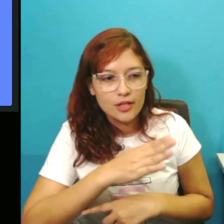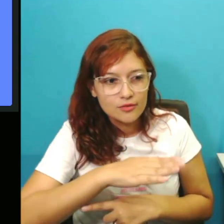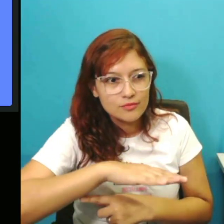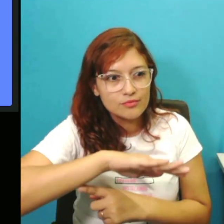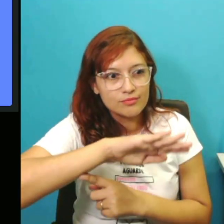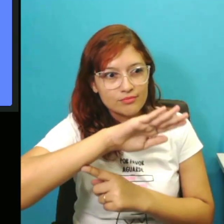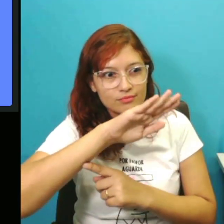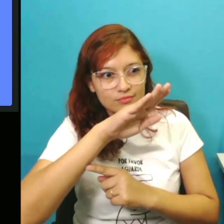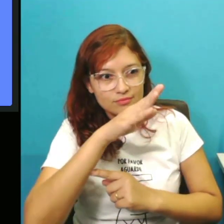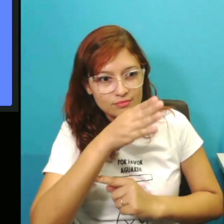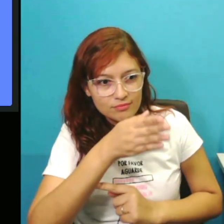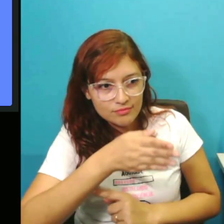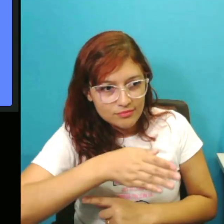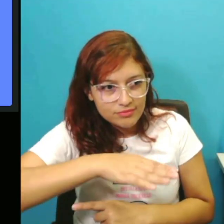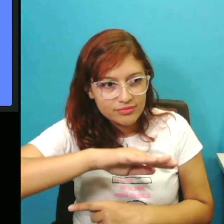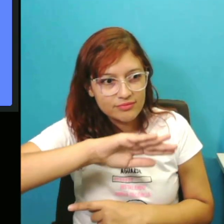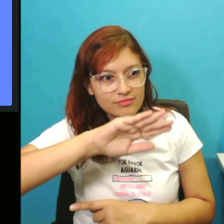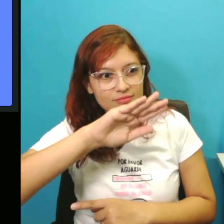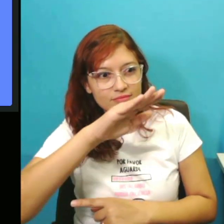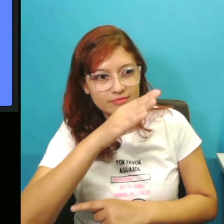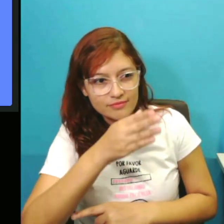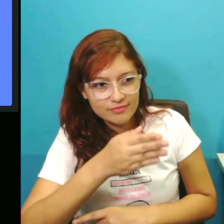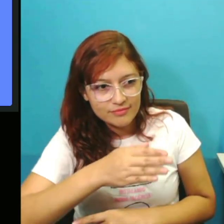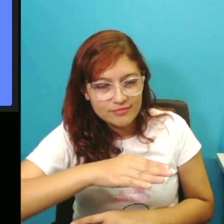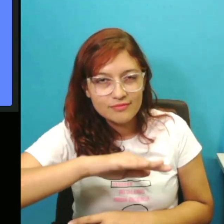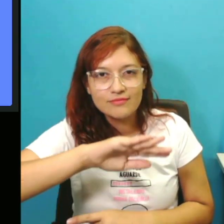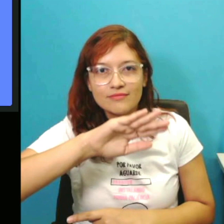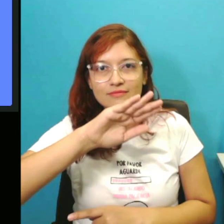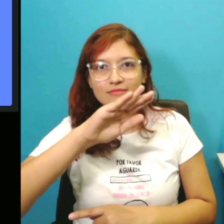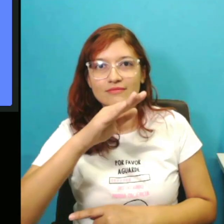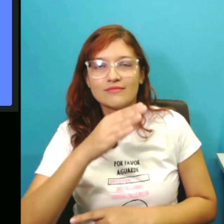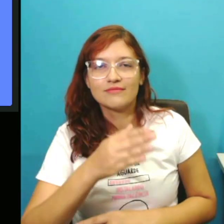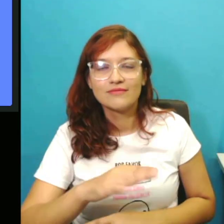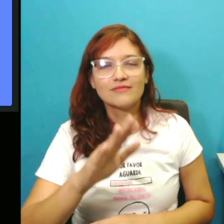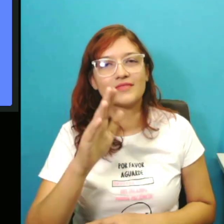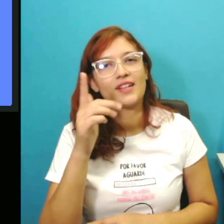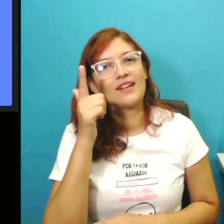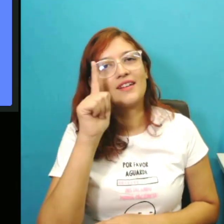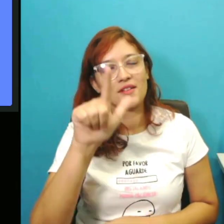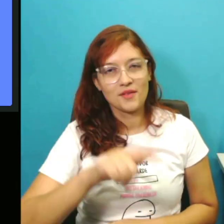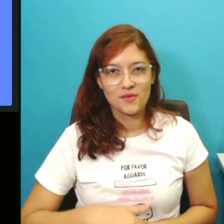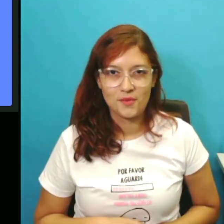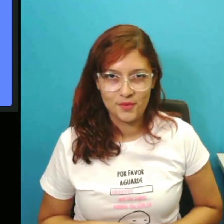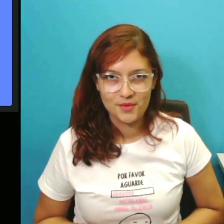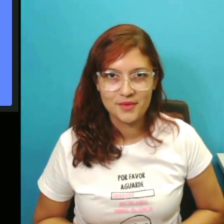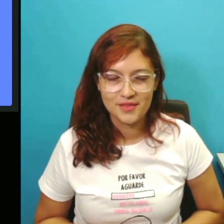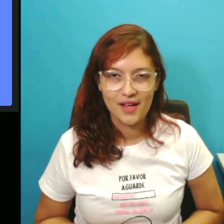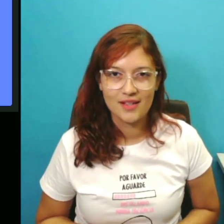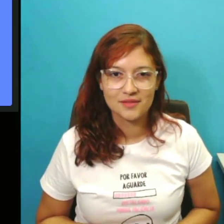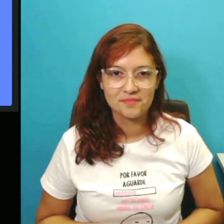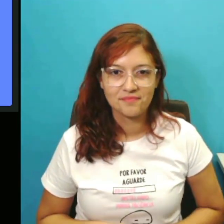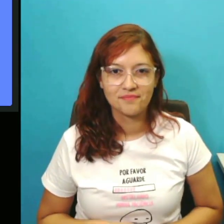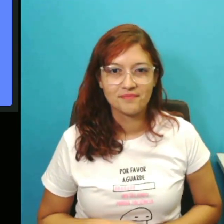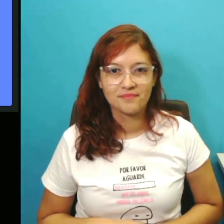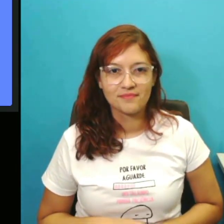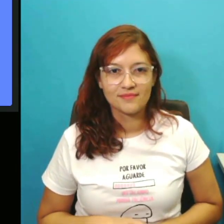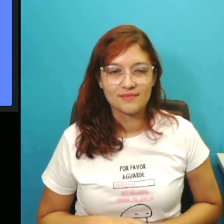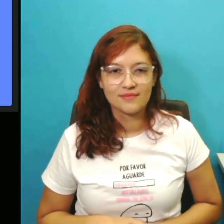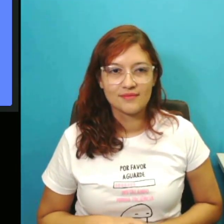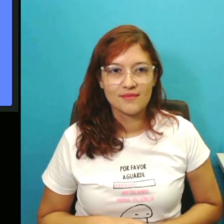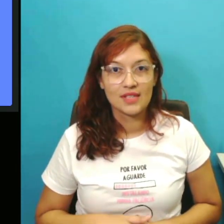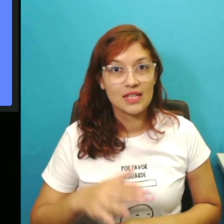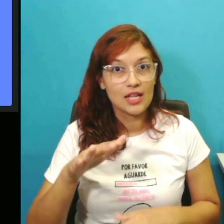e aí é possível perceber com clareza os detalhes das ondas, as cristas e os vales.